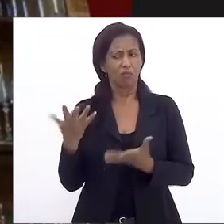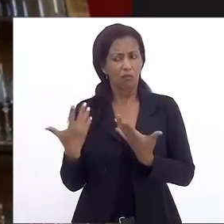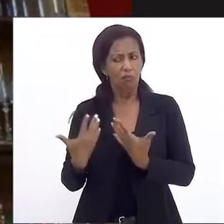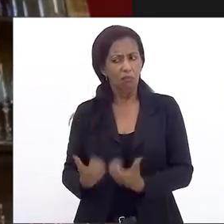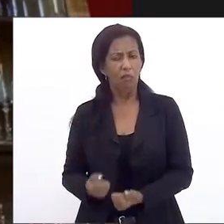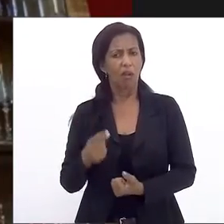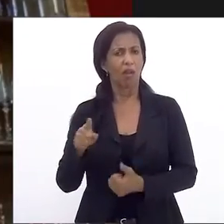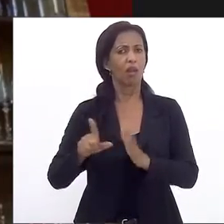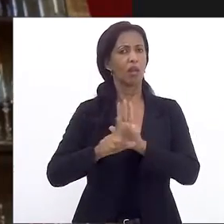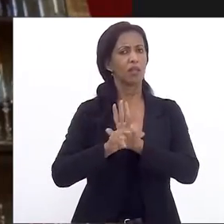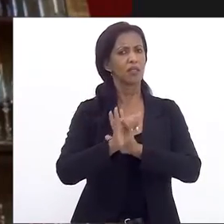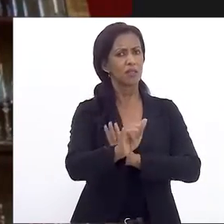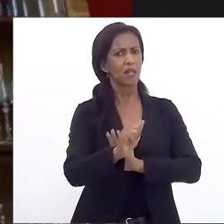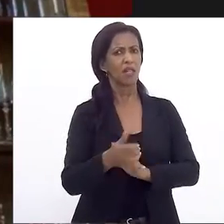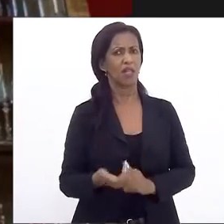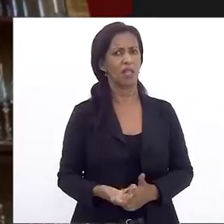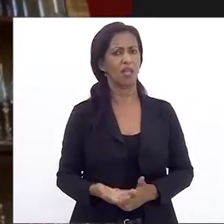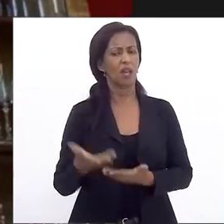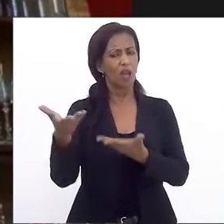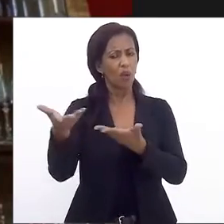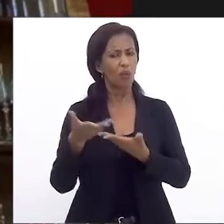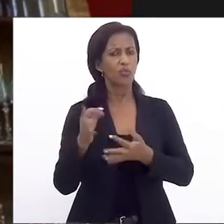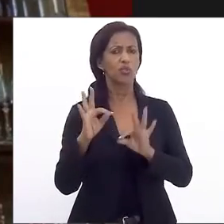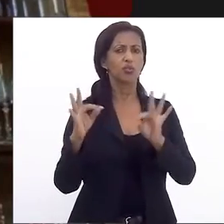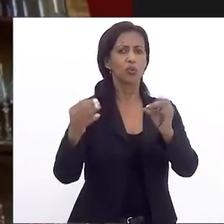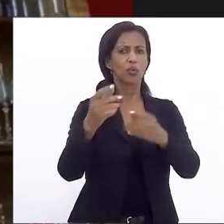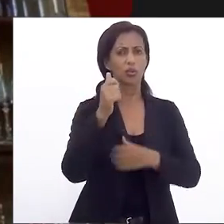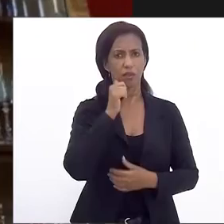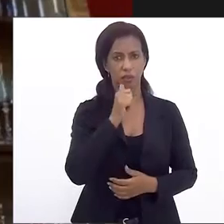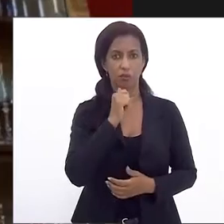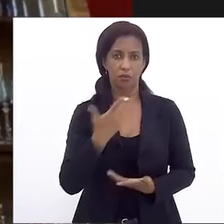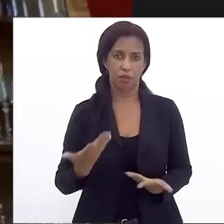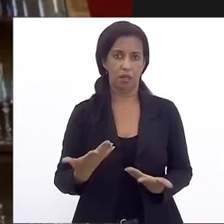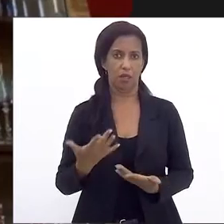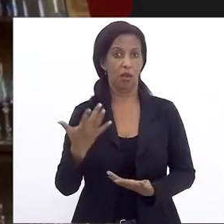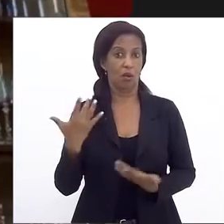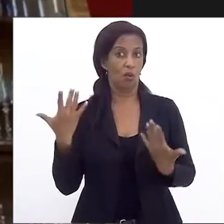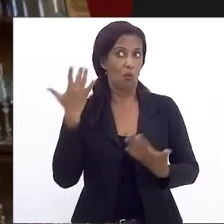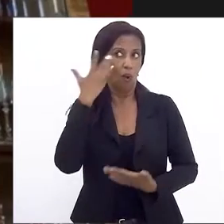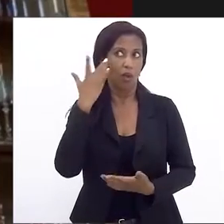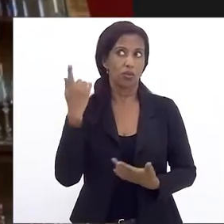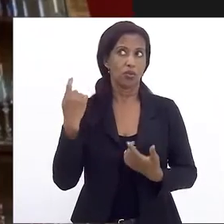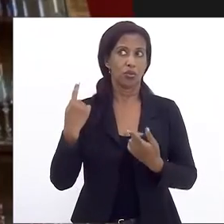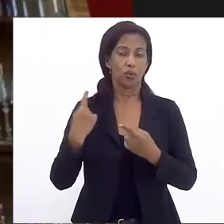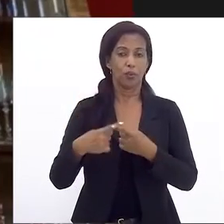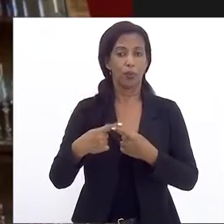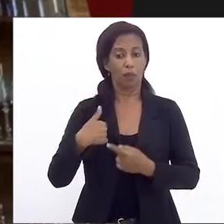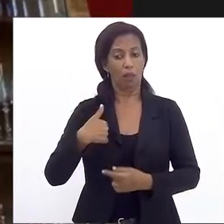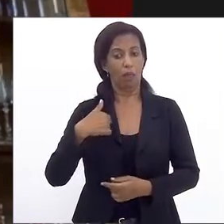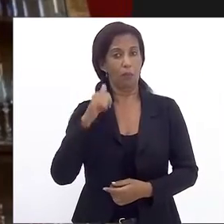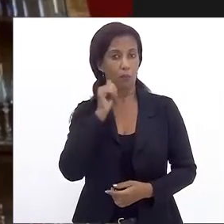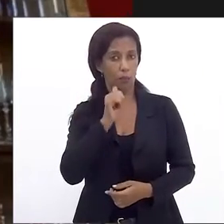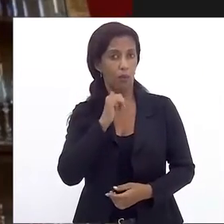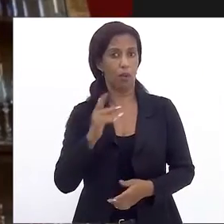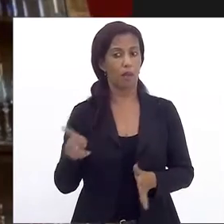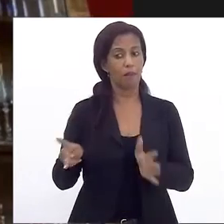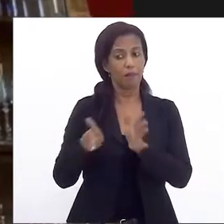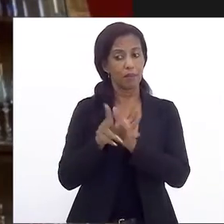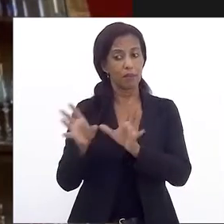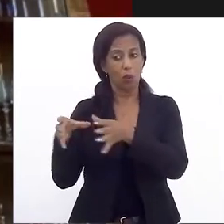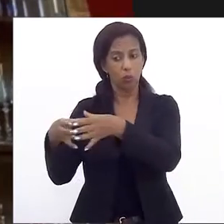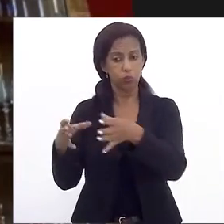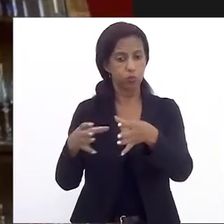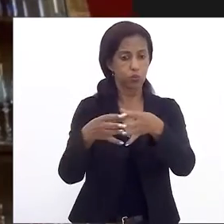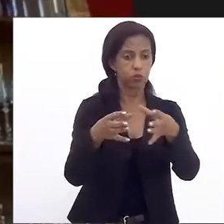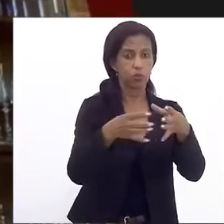a gente aderiu a essa lei, que é uma conquista de todas nós mulheres, né? Eu acho que acredito por ser mulher